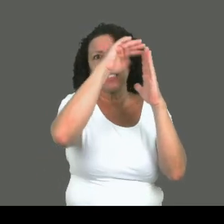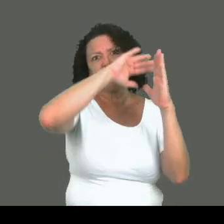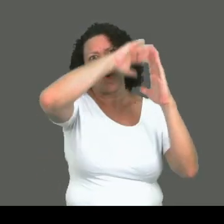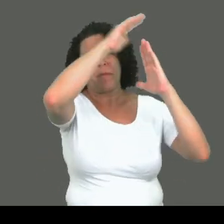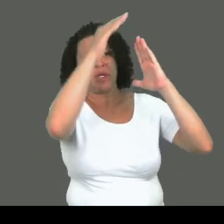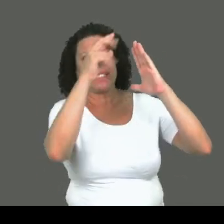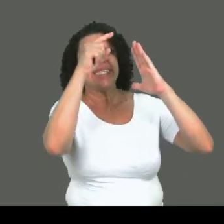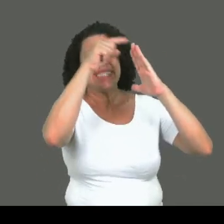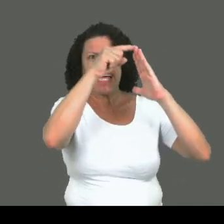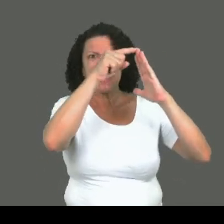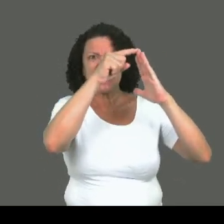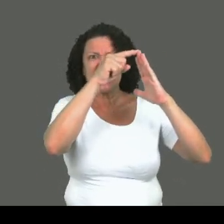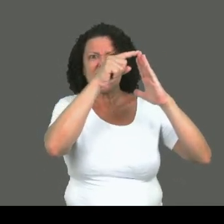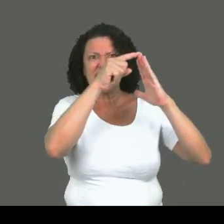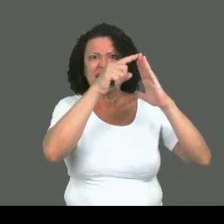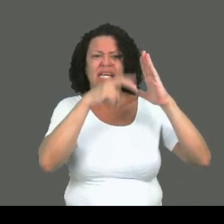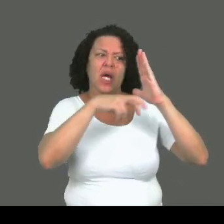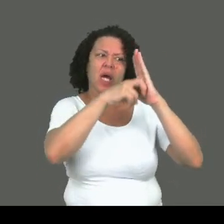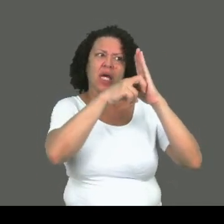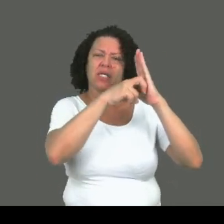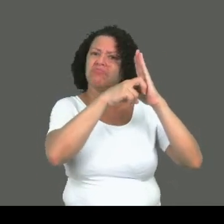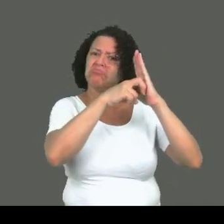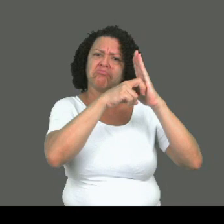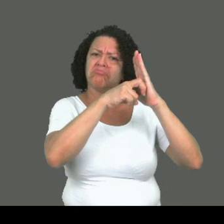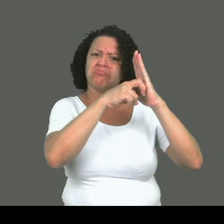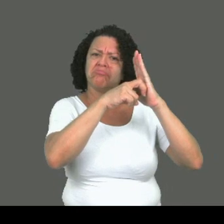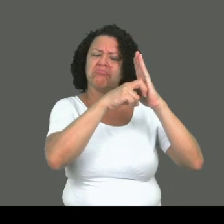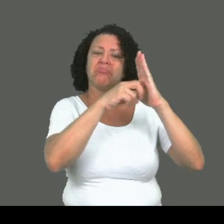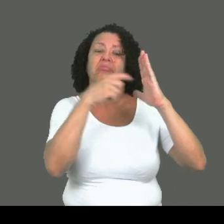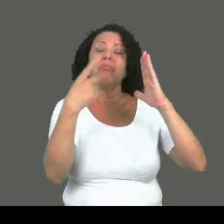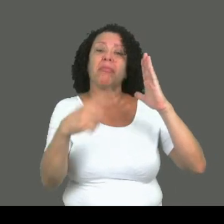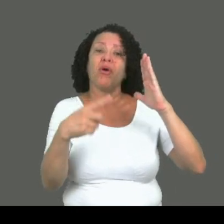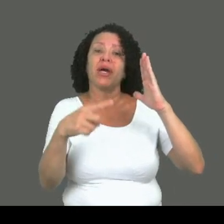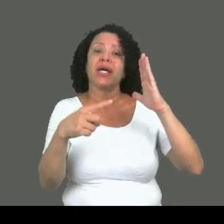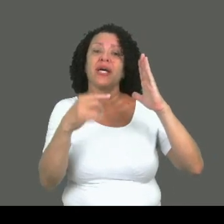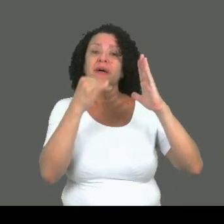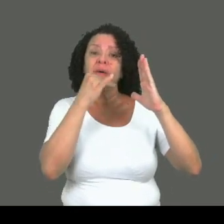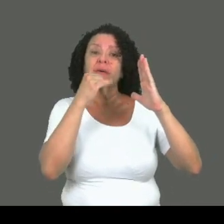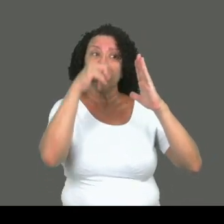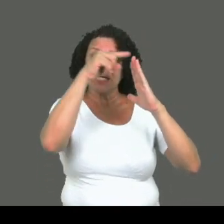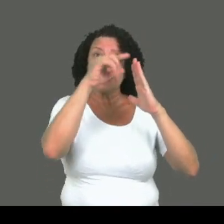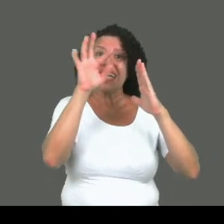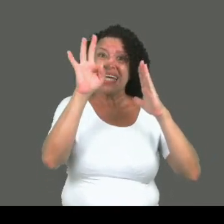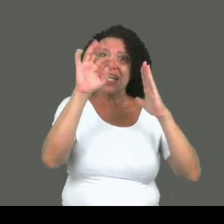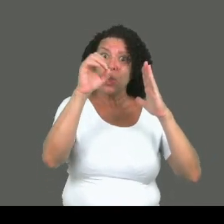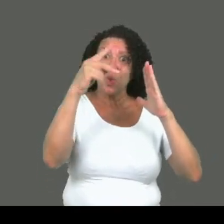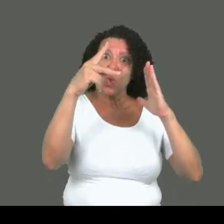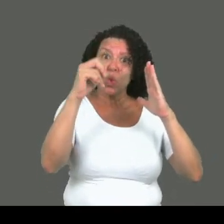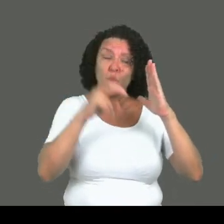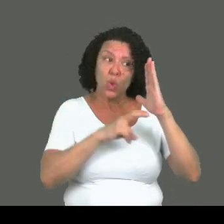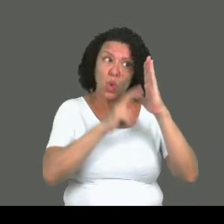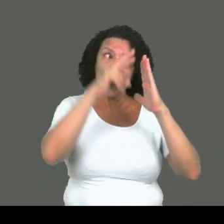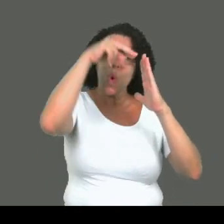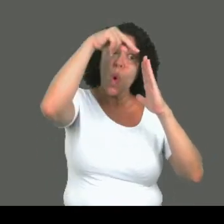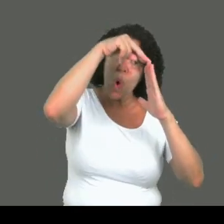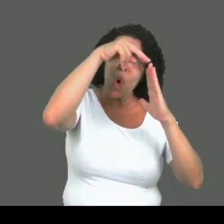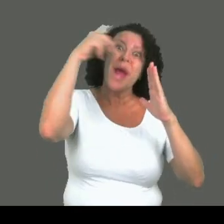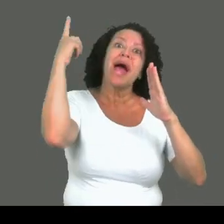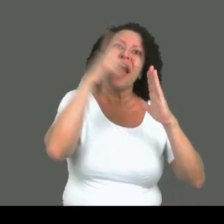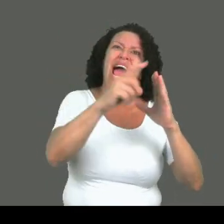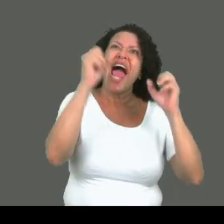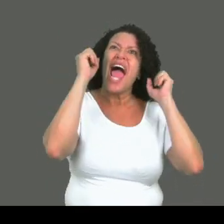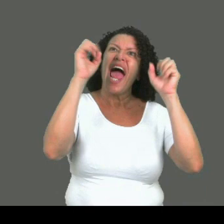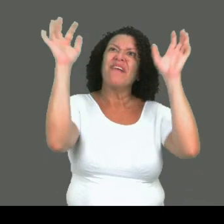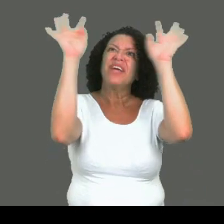montanha? Provavelmente não. Porque apesar do topo da montanha ser o nosso objetivo,